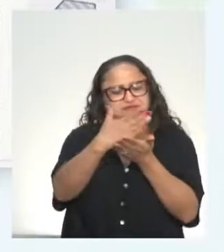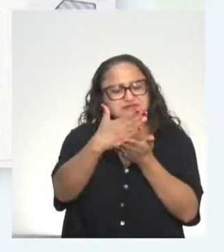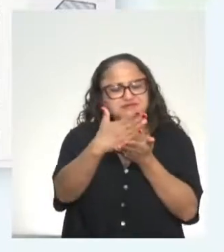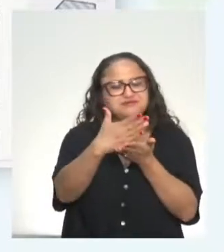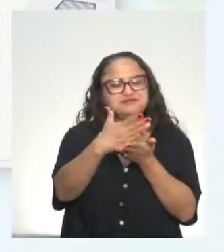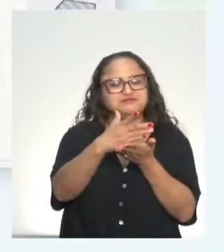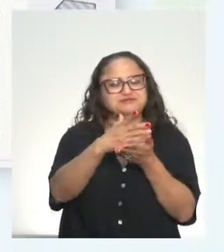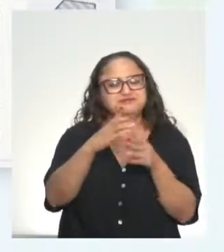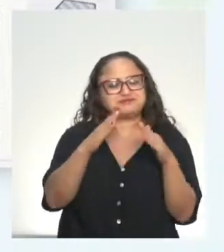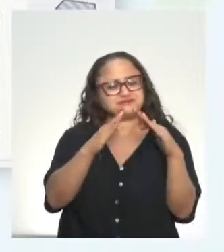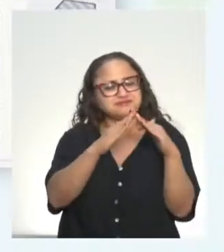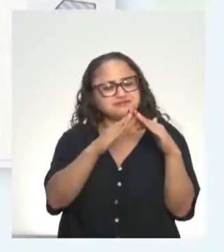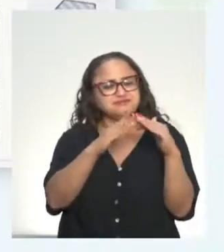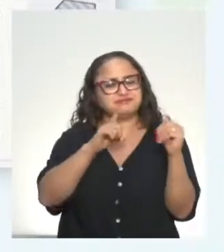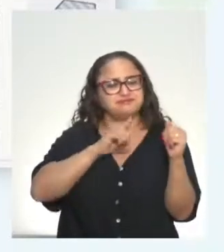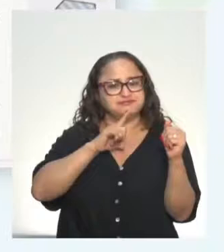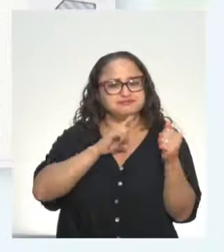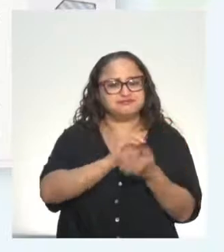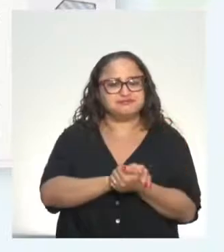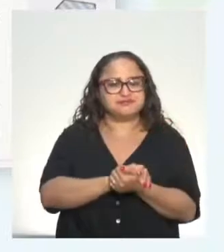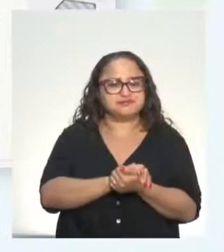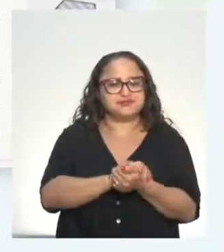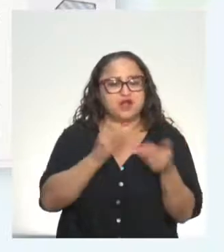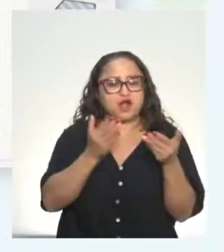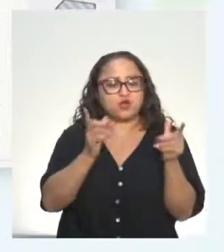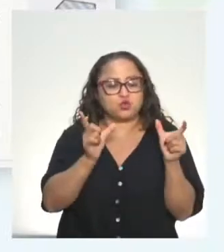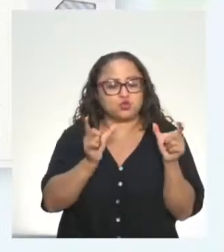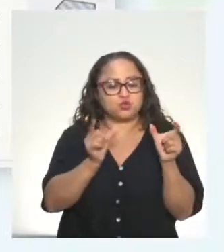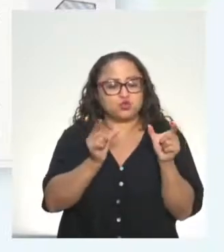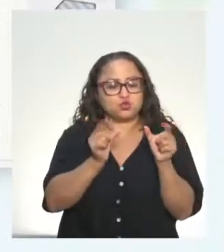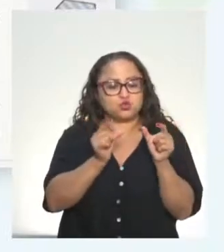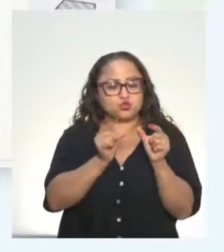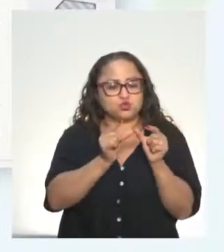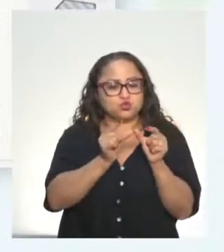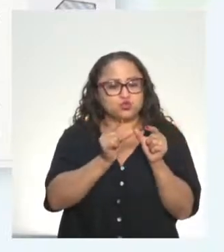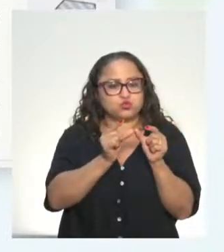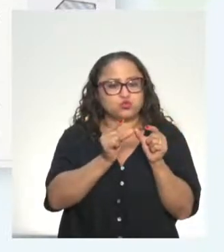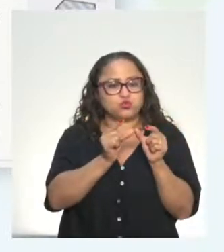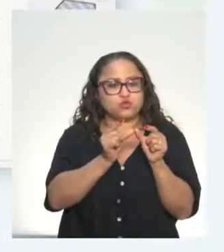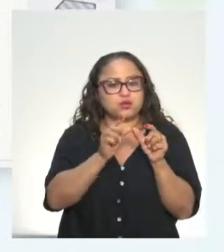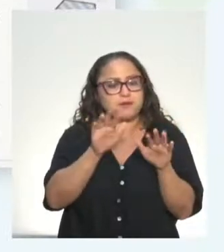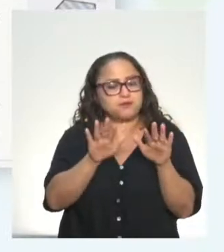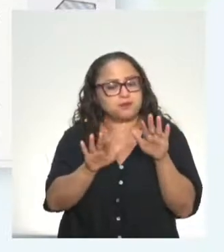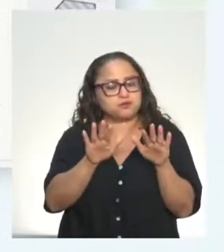duplicou. Bom, vou reduzir aqui um pouco para ela ficar um pouco mais proporcional à parede, né?